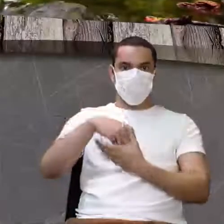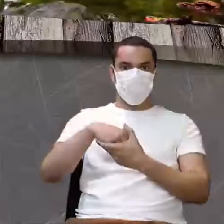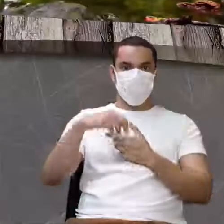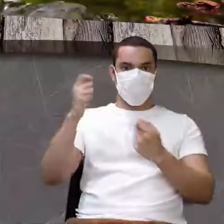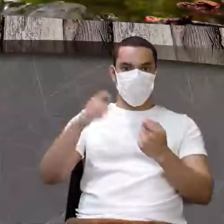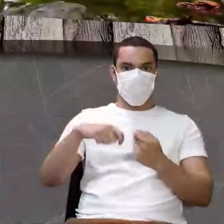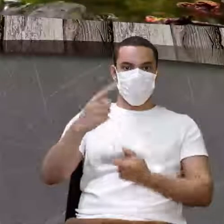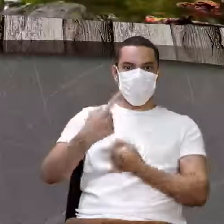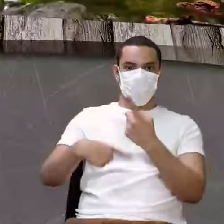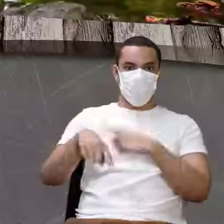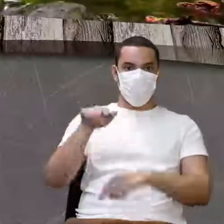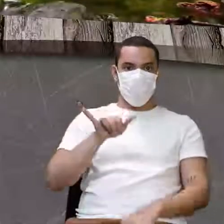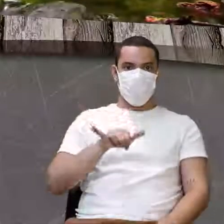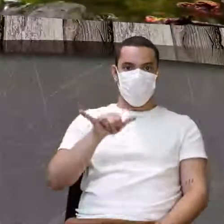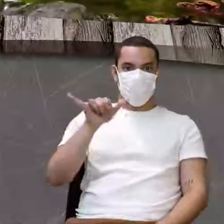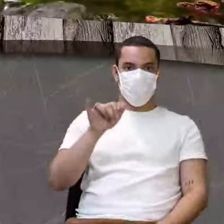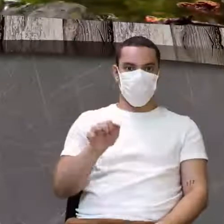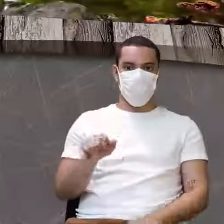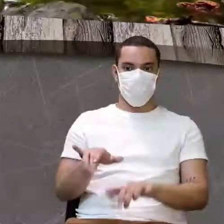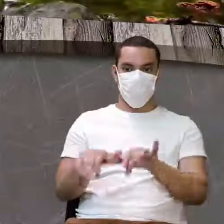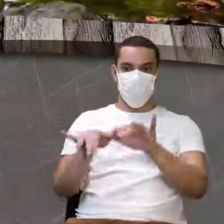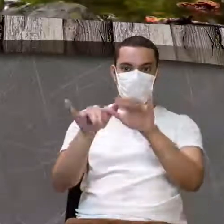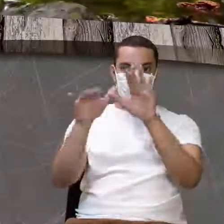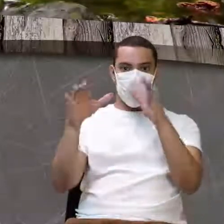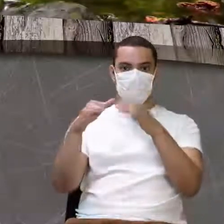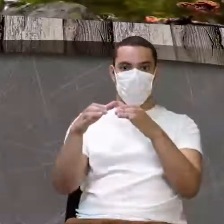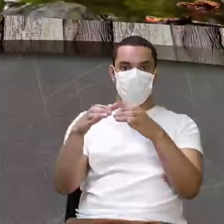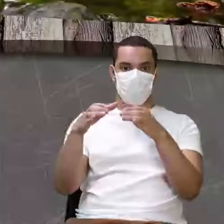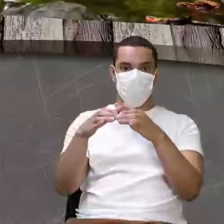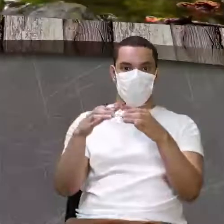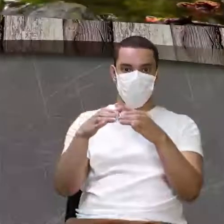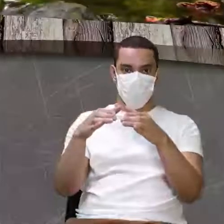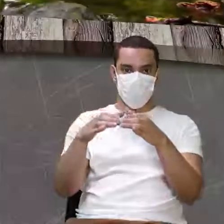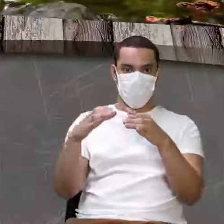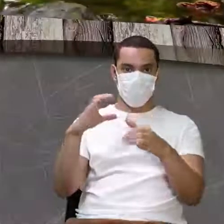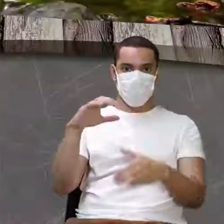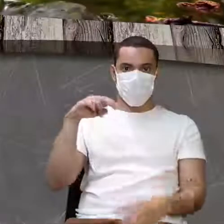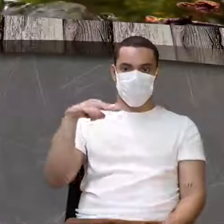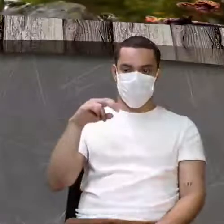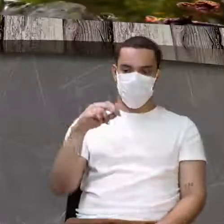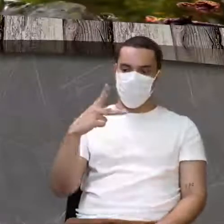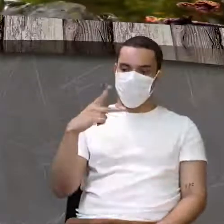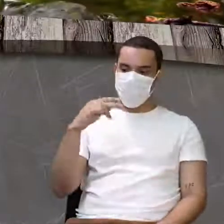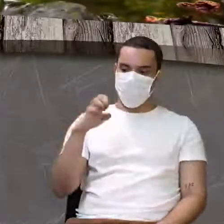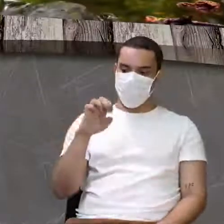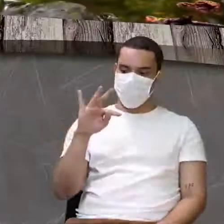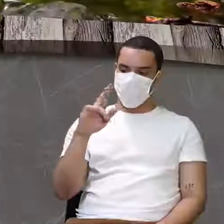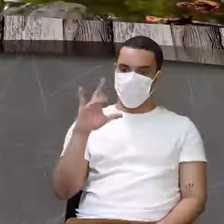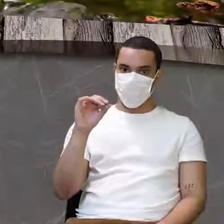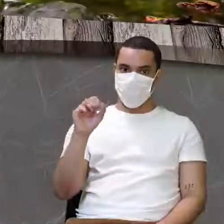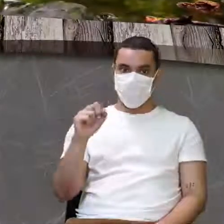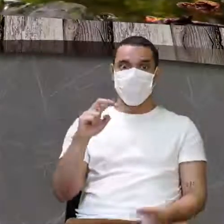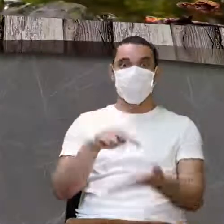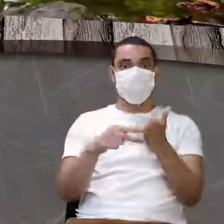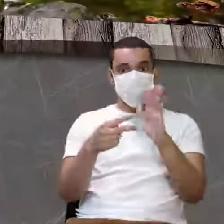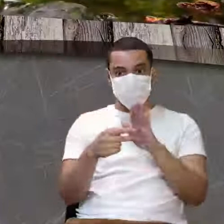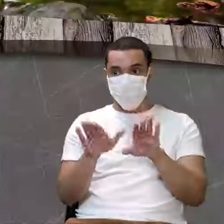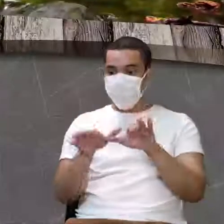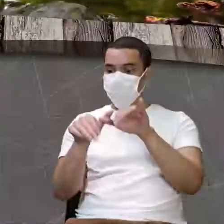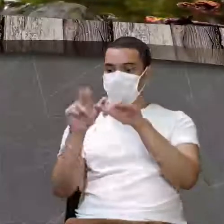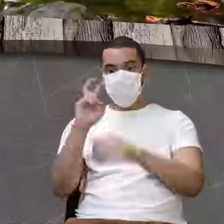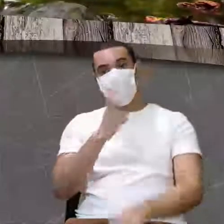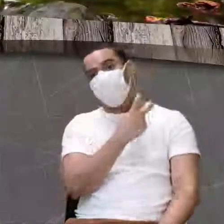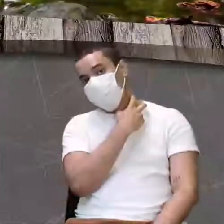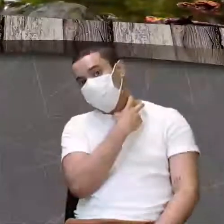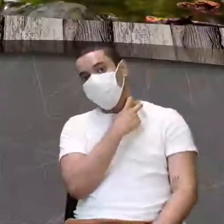voo nesse grupo, que são os quirópteros, que são os morcegos, que são mamíferos.